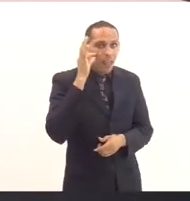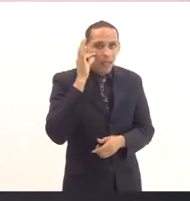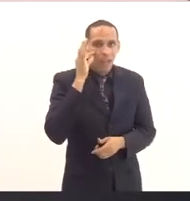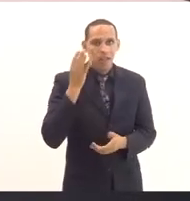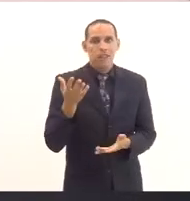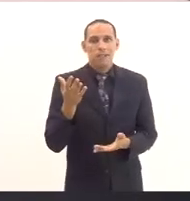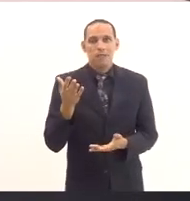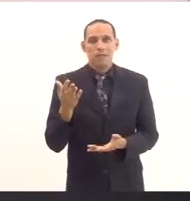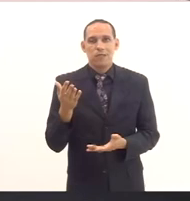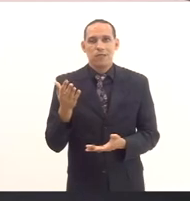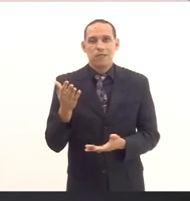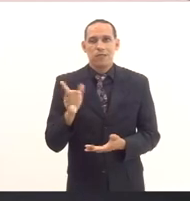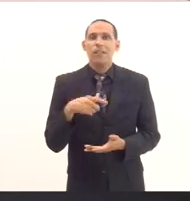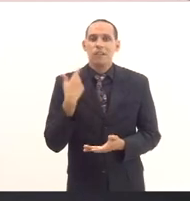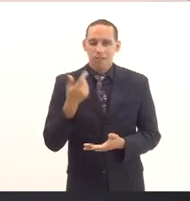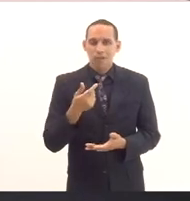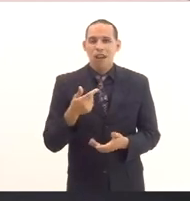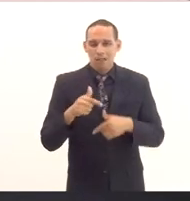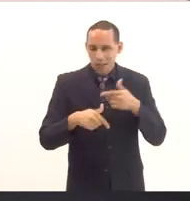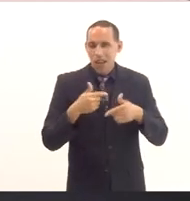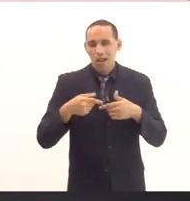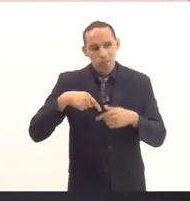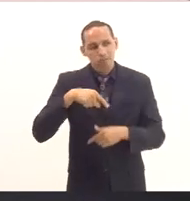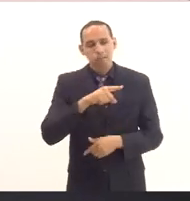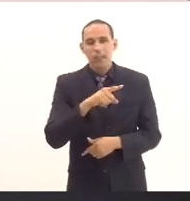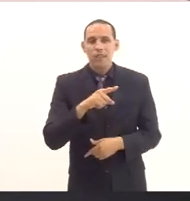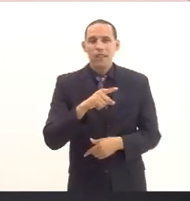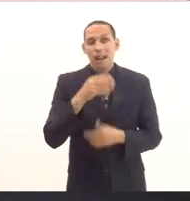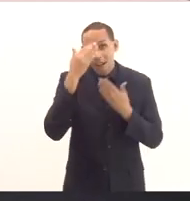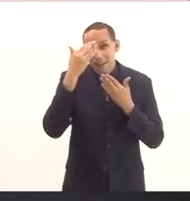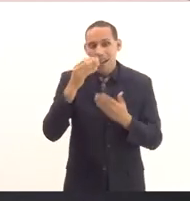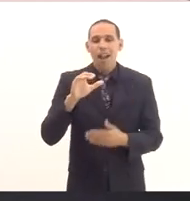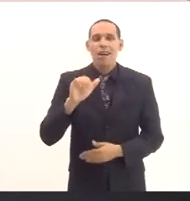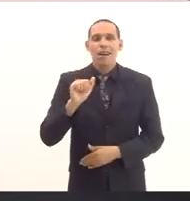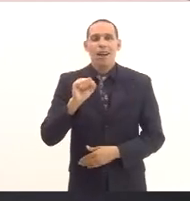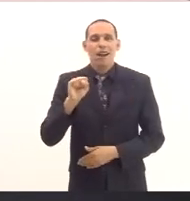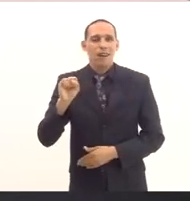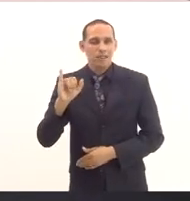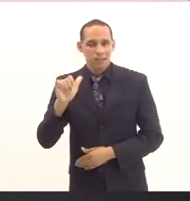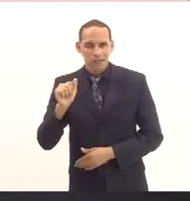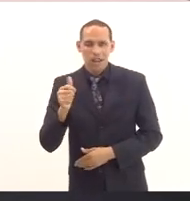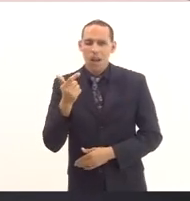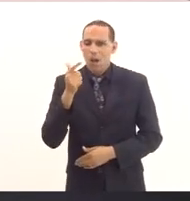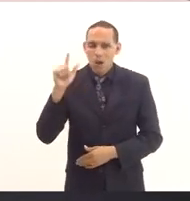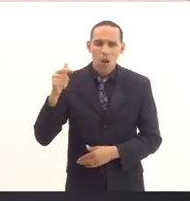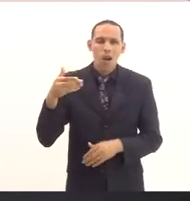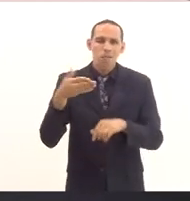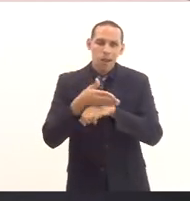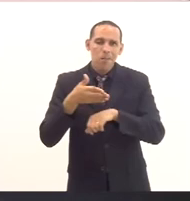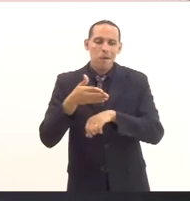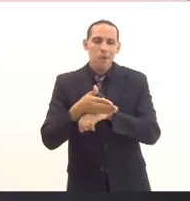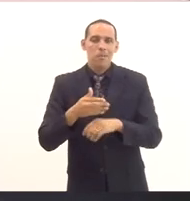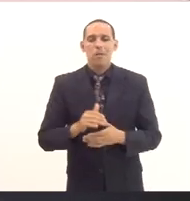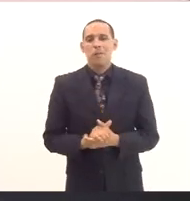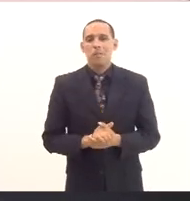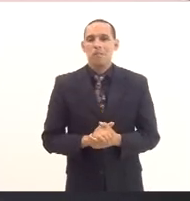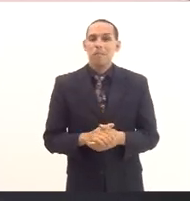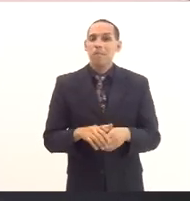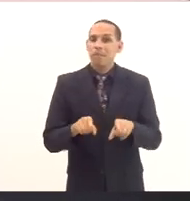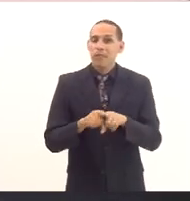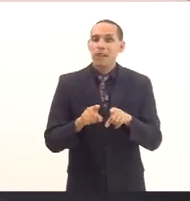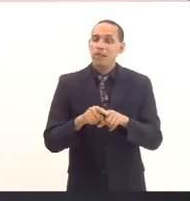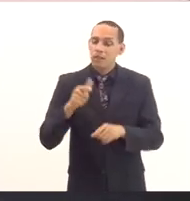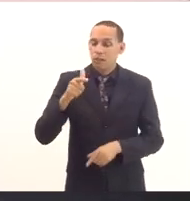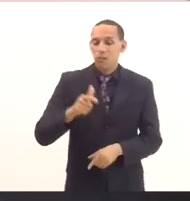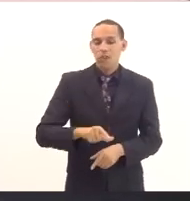nossa e as nossas diligências enfim agradecer a casa todo mundo que vem participando E aí ter a